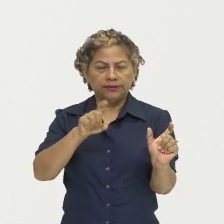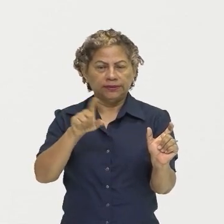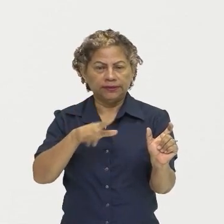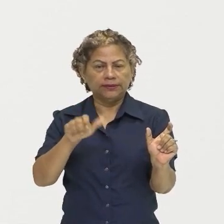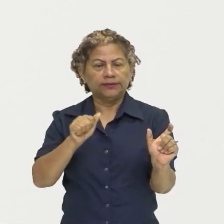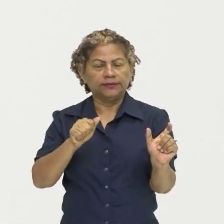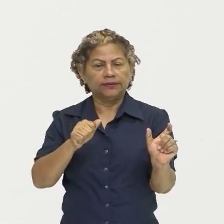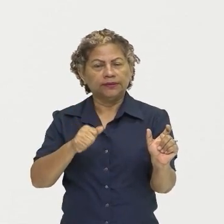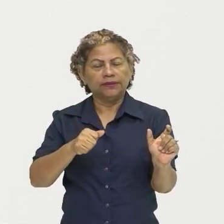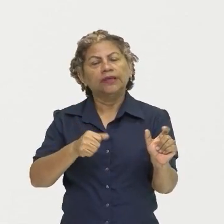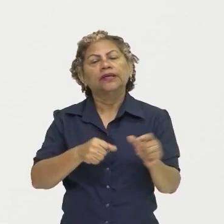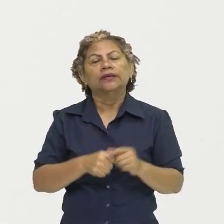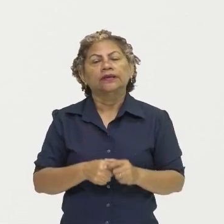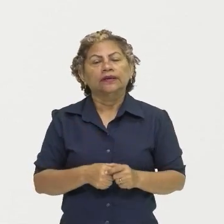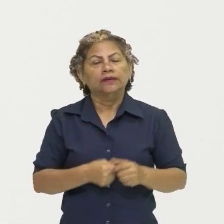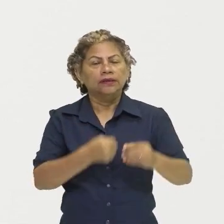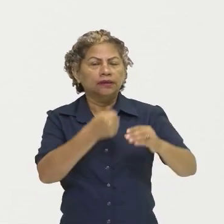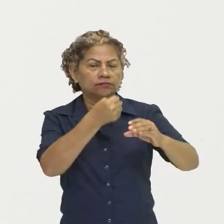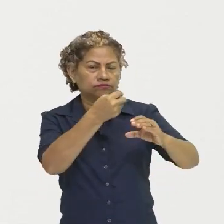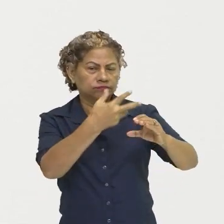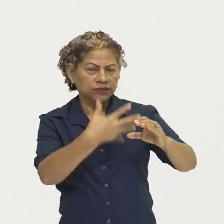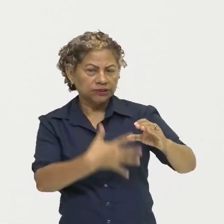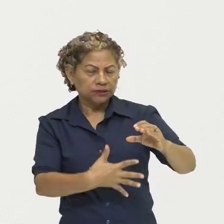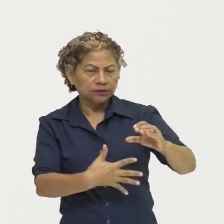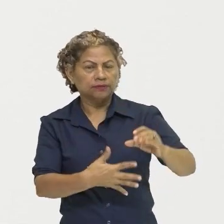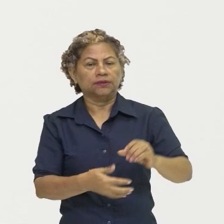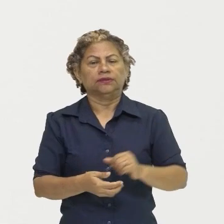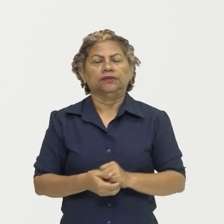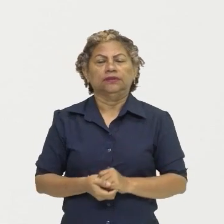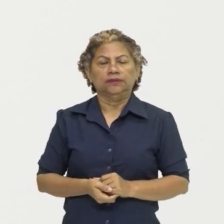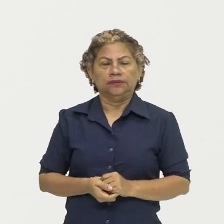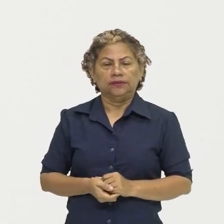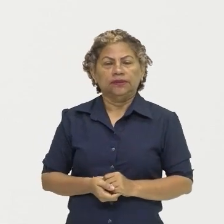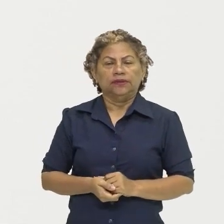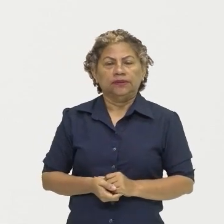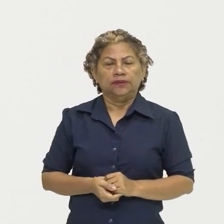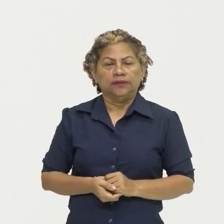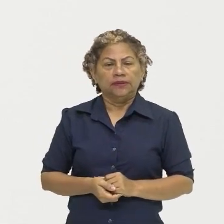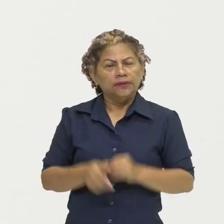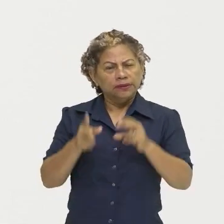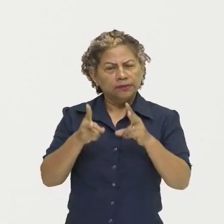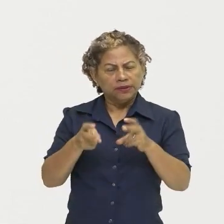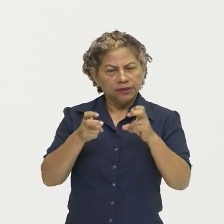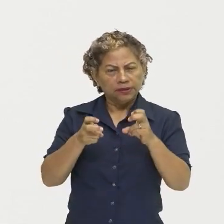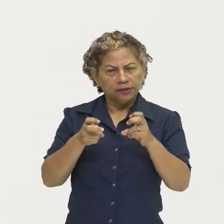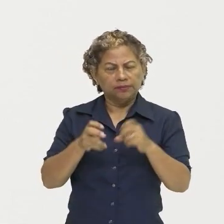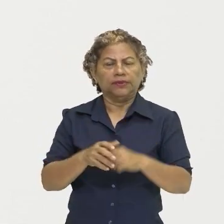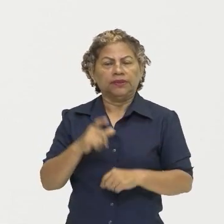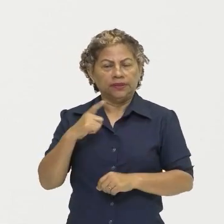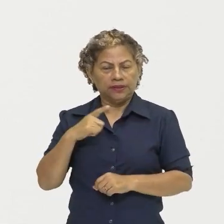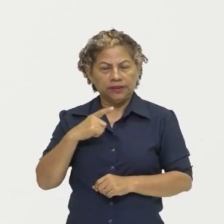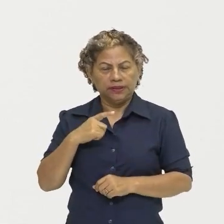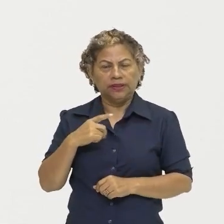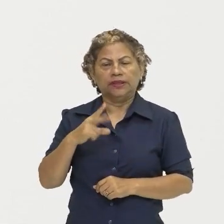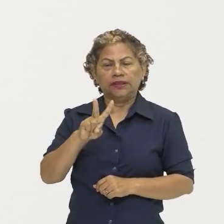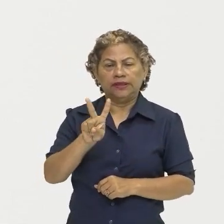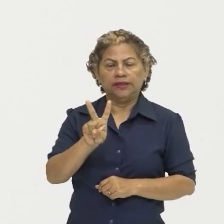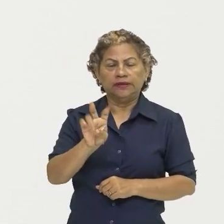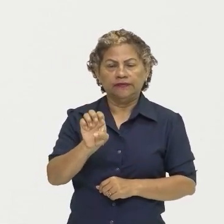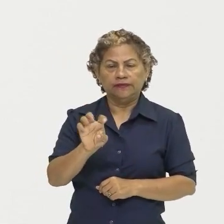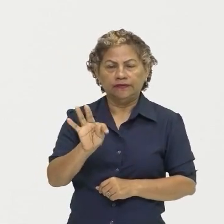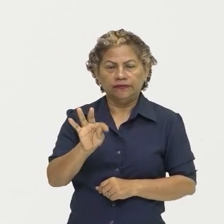as características de forma que é uma grandeza vetorial. Direção